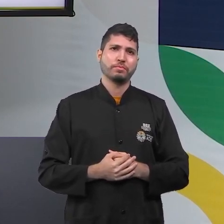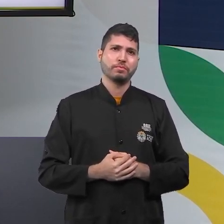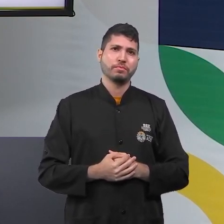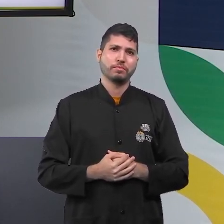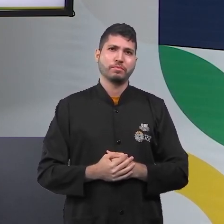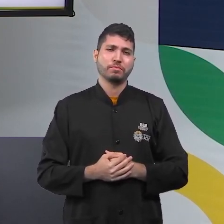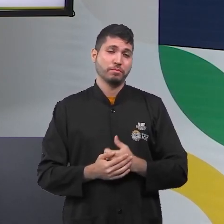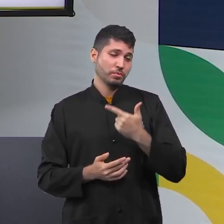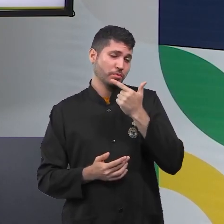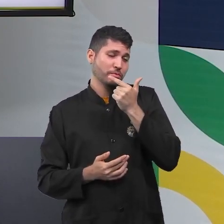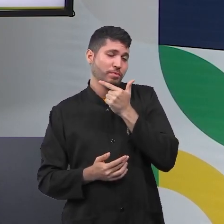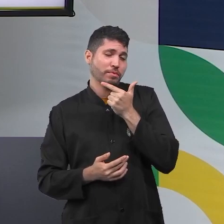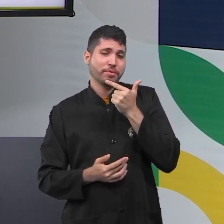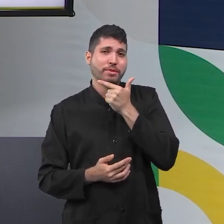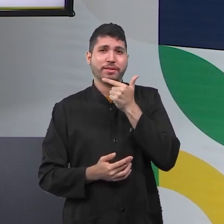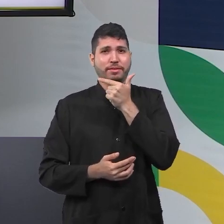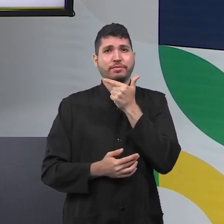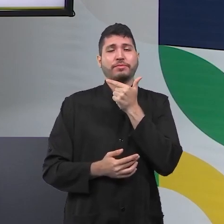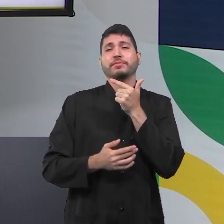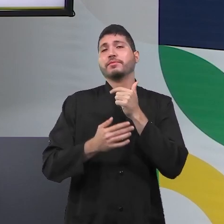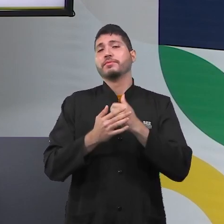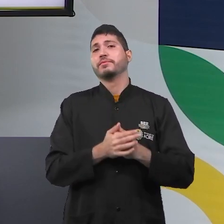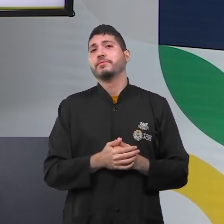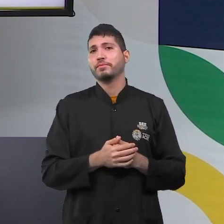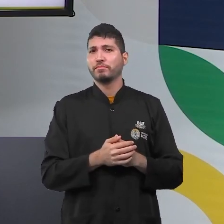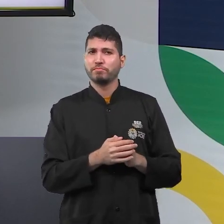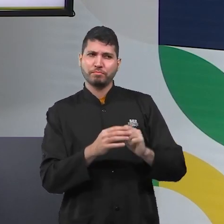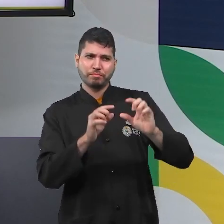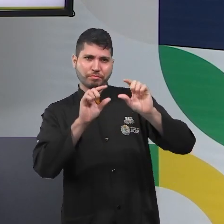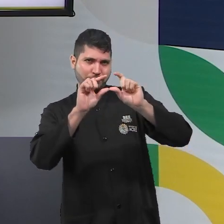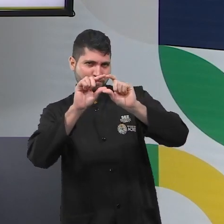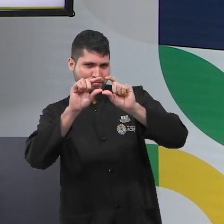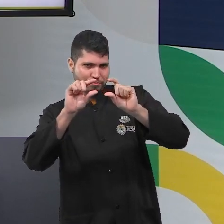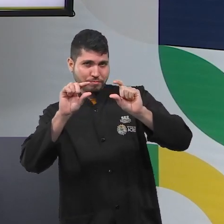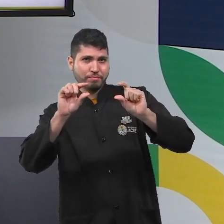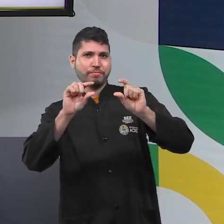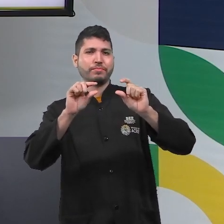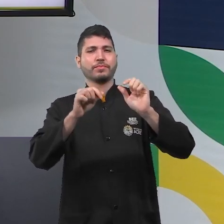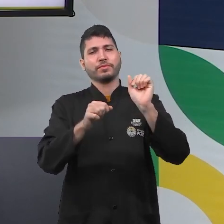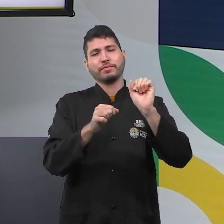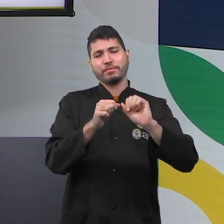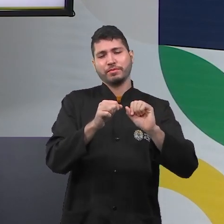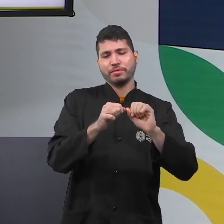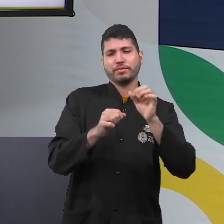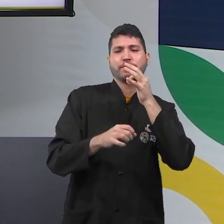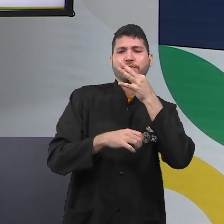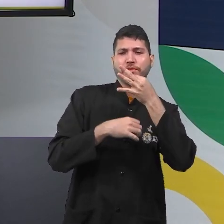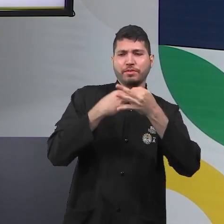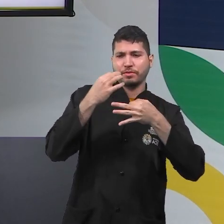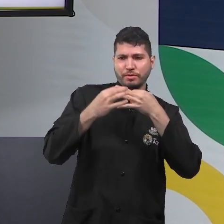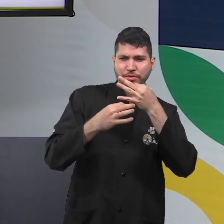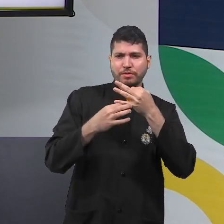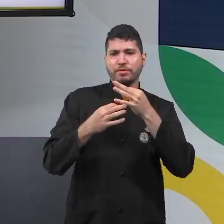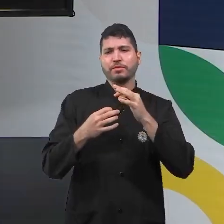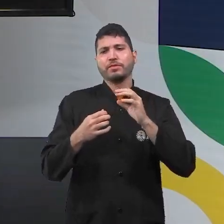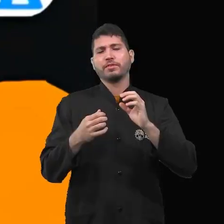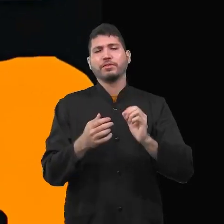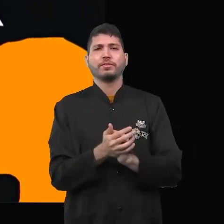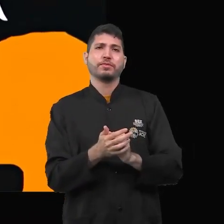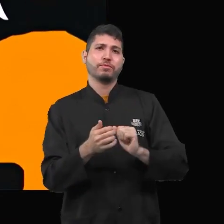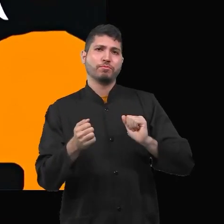o humor da tira. Onde está o humor? Né? Essa parte de fazer a crítica de uma forma engraçada.